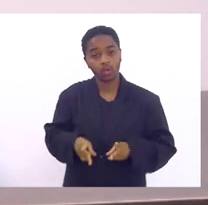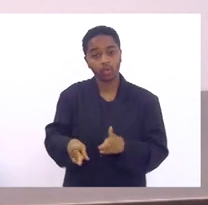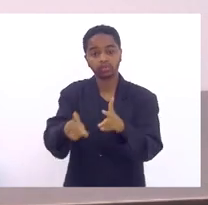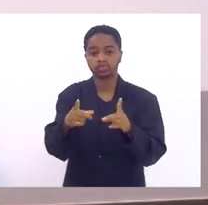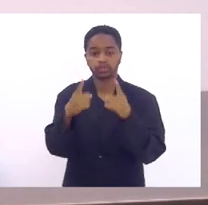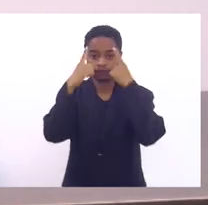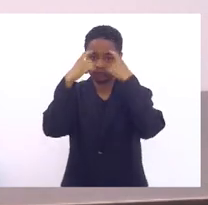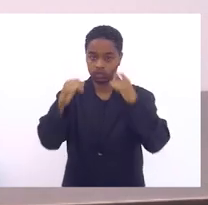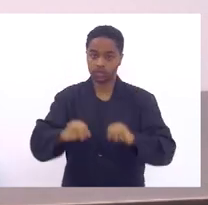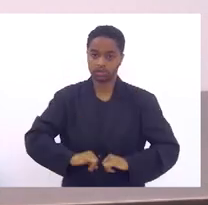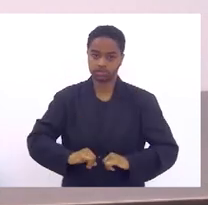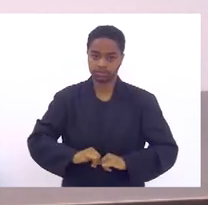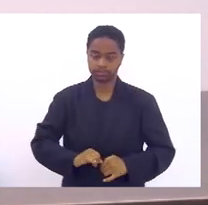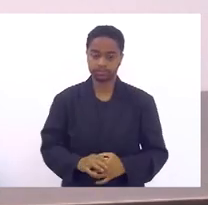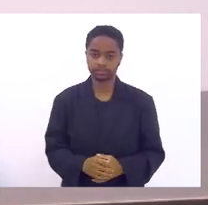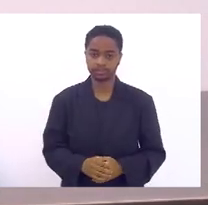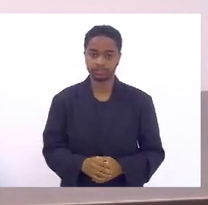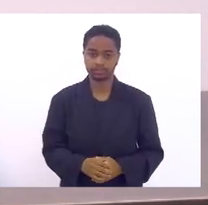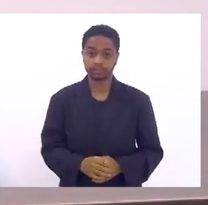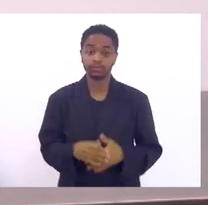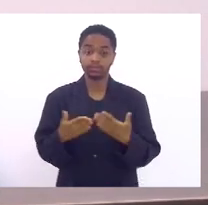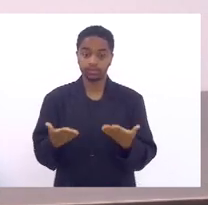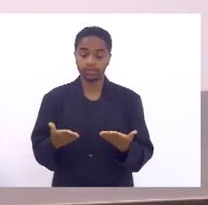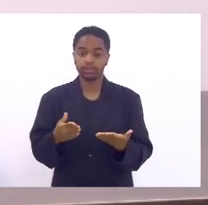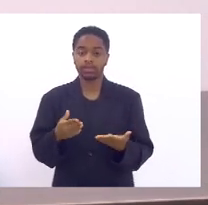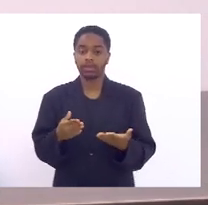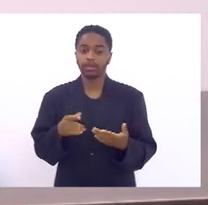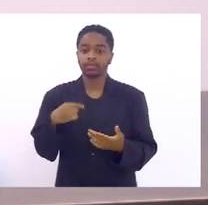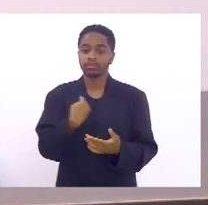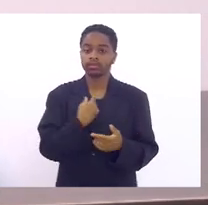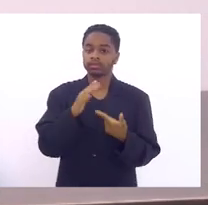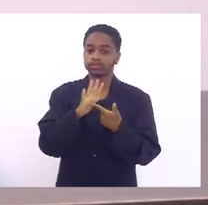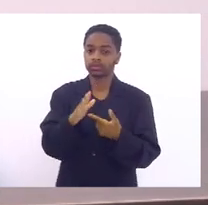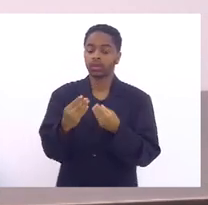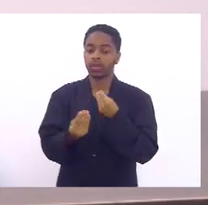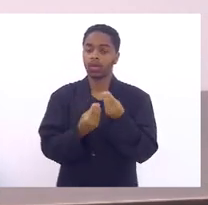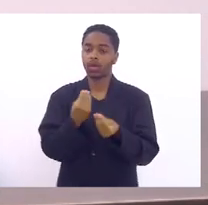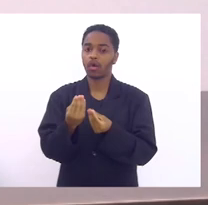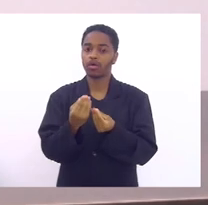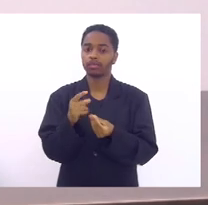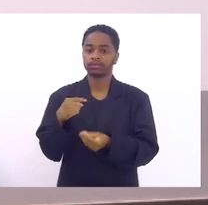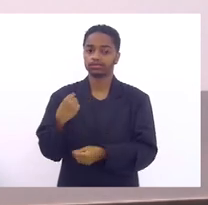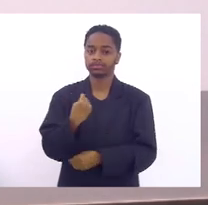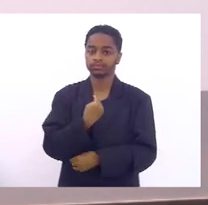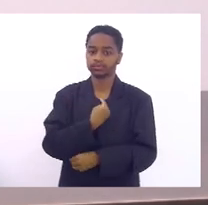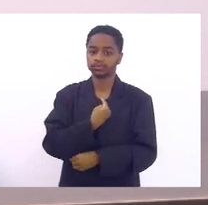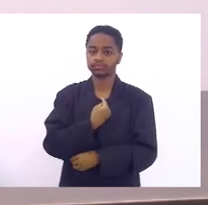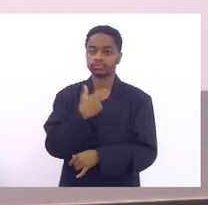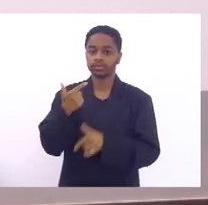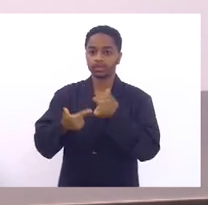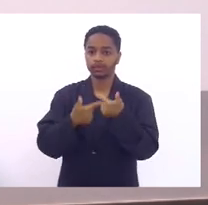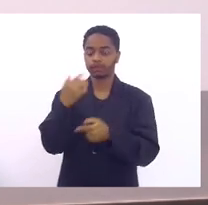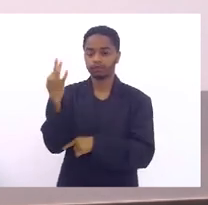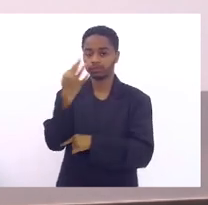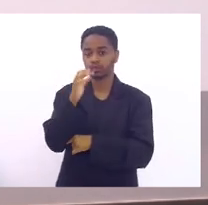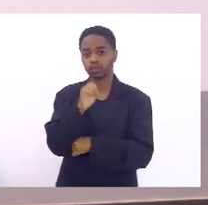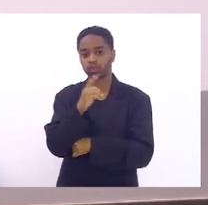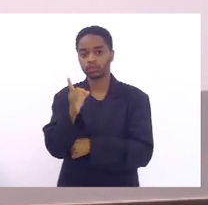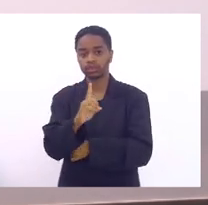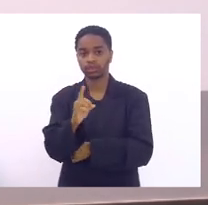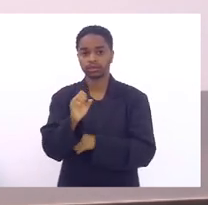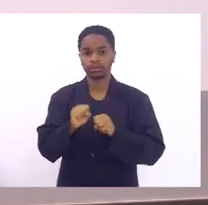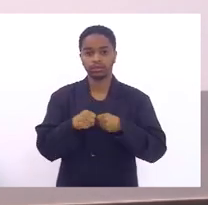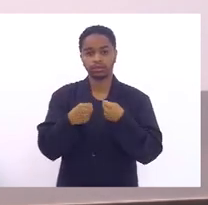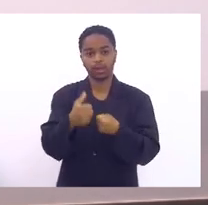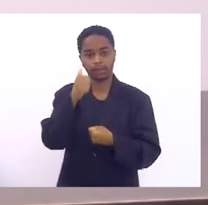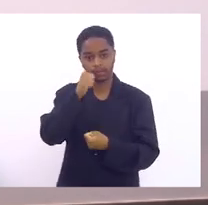exponencialmente então assim o quanto cada uma de nós nós estando em uma posição formal ou não de defesa dos direitos das mulheres carregamos também essa